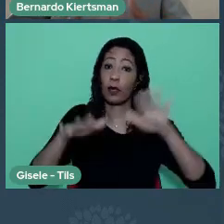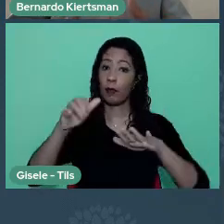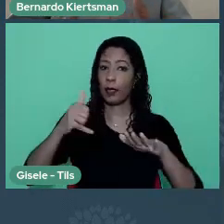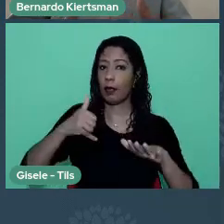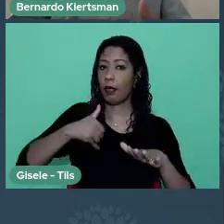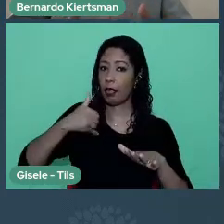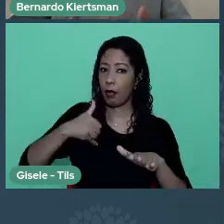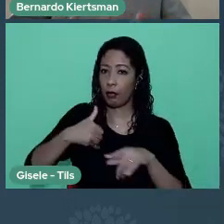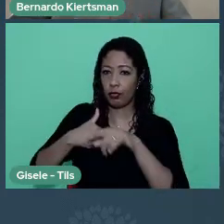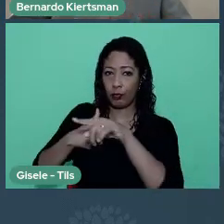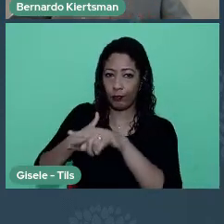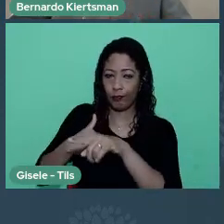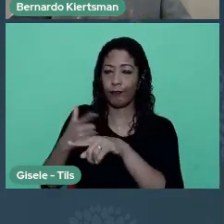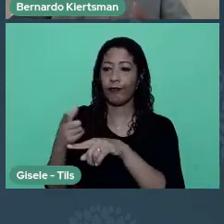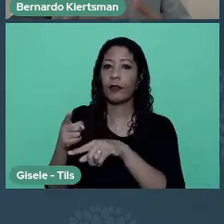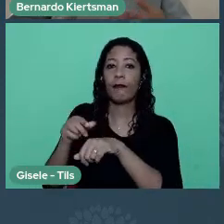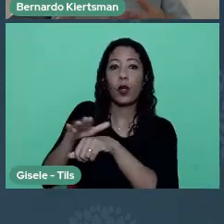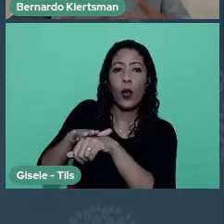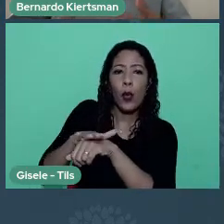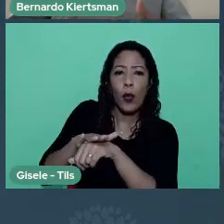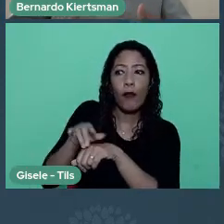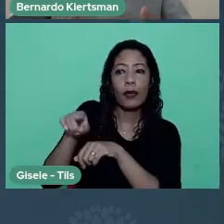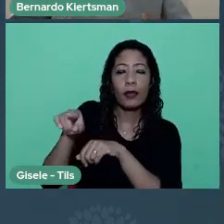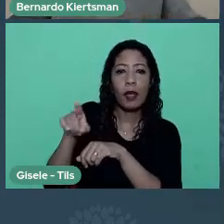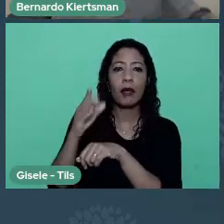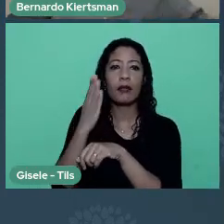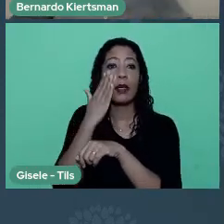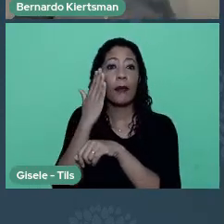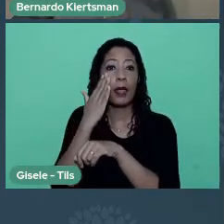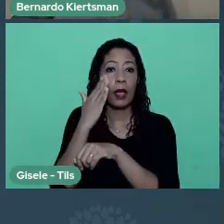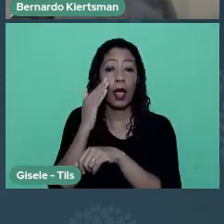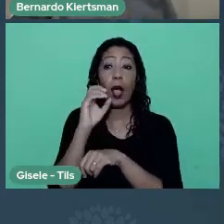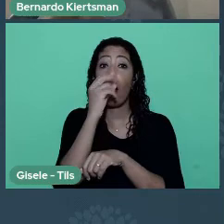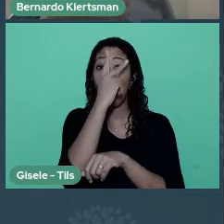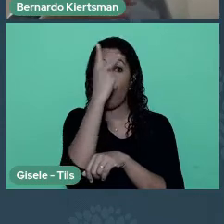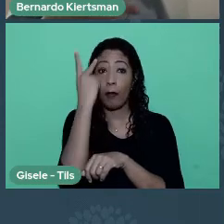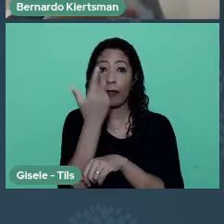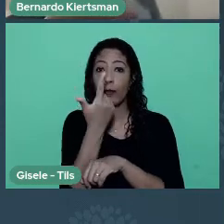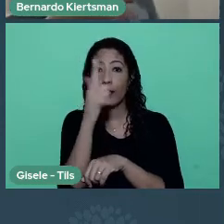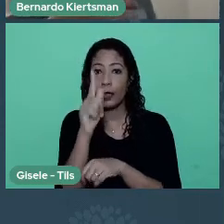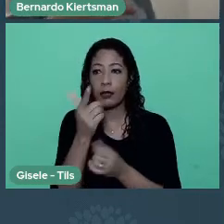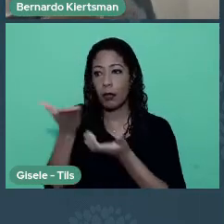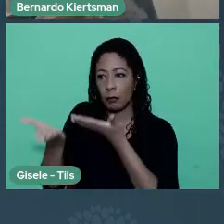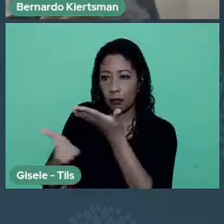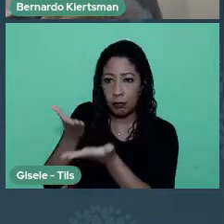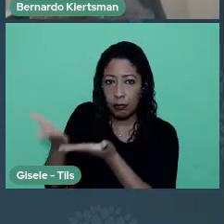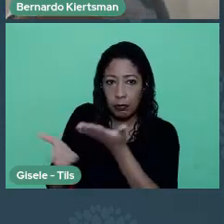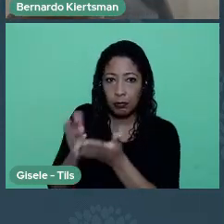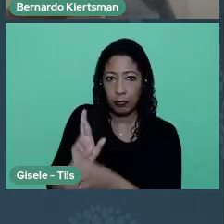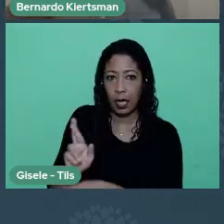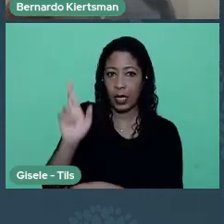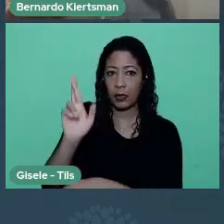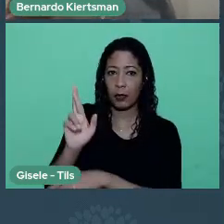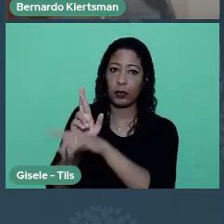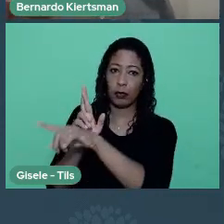tem que conversar com o paciente, você vê com o cuidador do paciente, e muitas vezes você